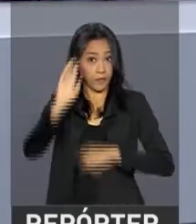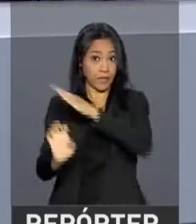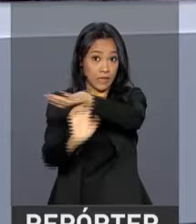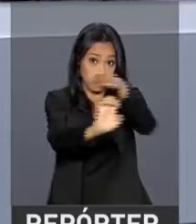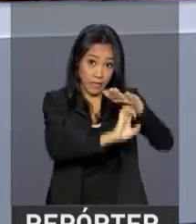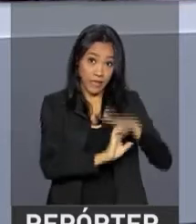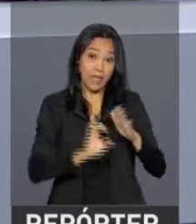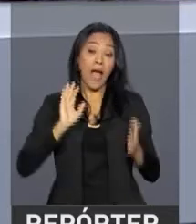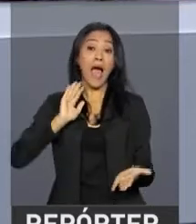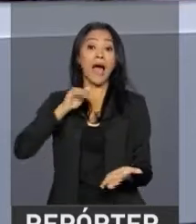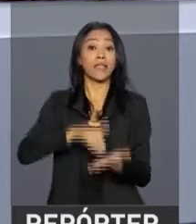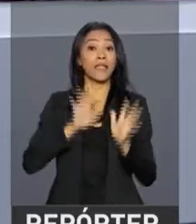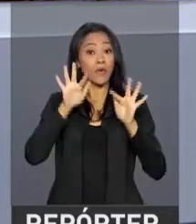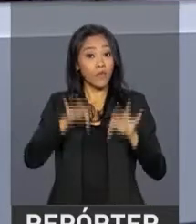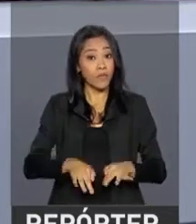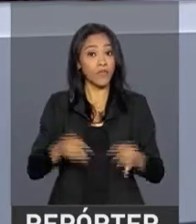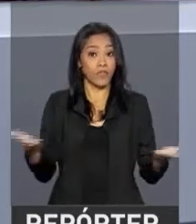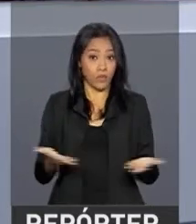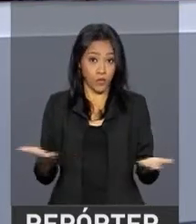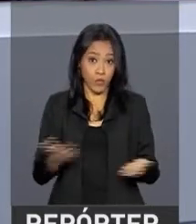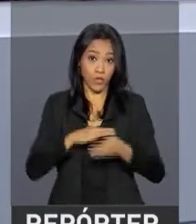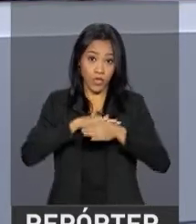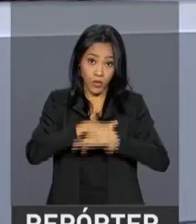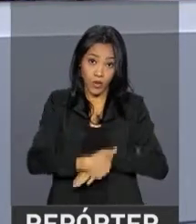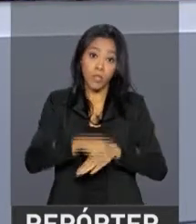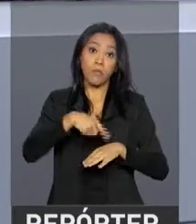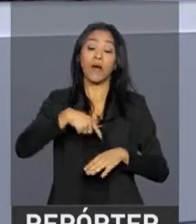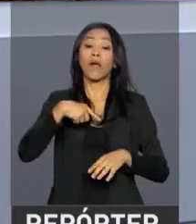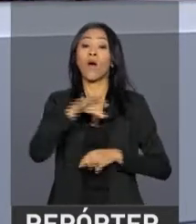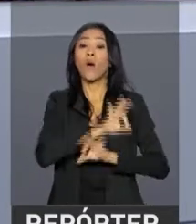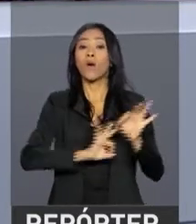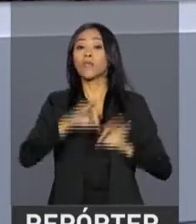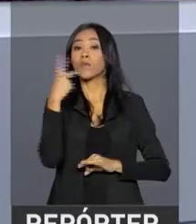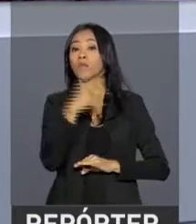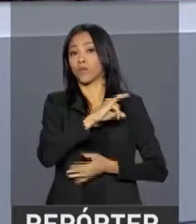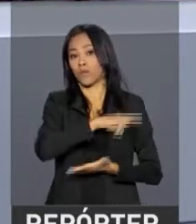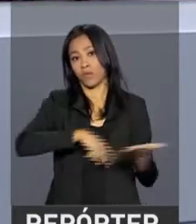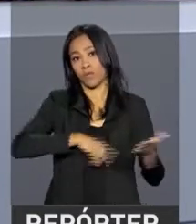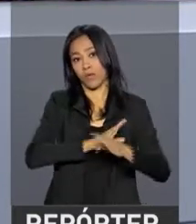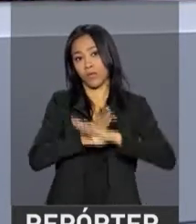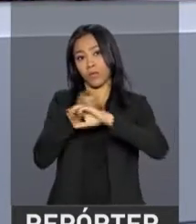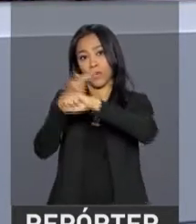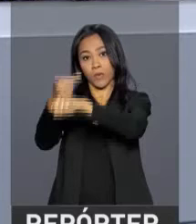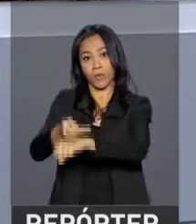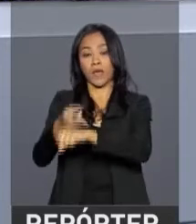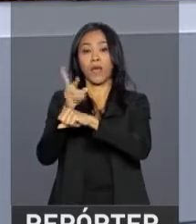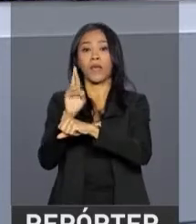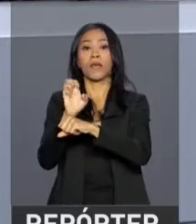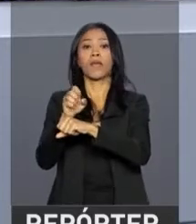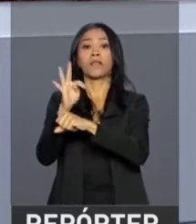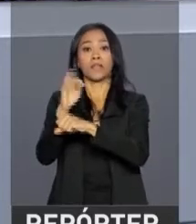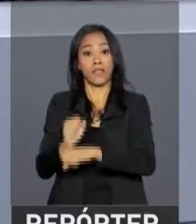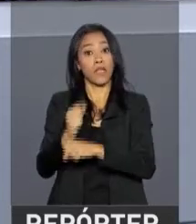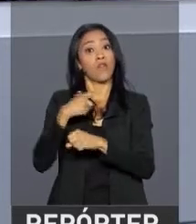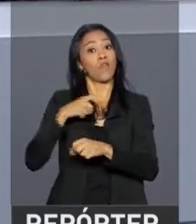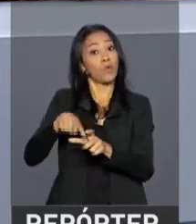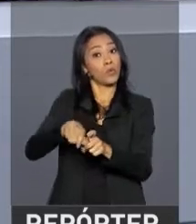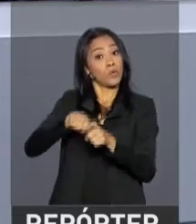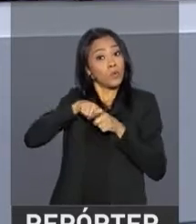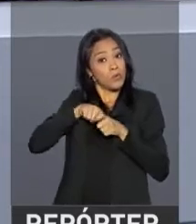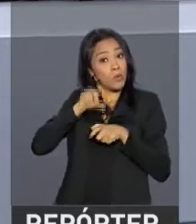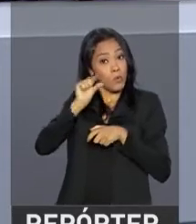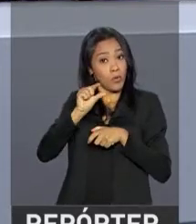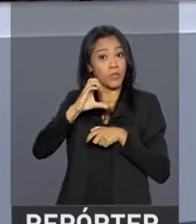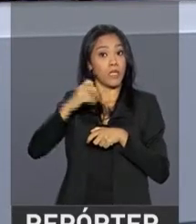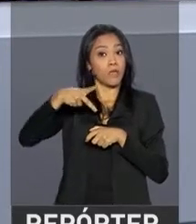da noite de hoje para regularizar a situação na receita federal foram suspensos os cnpj de mês que não pagaram nenhuma guia